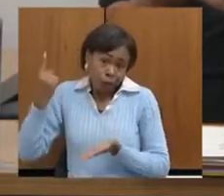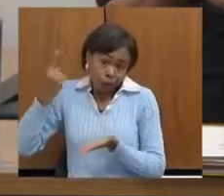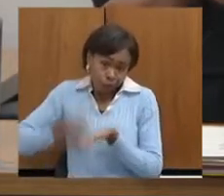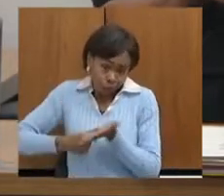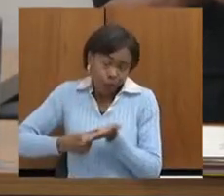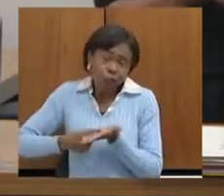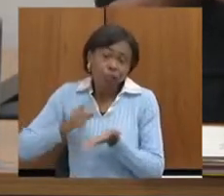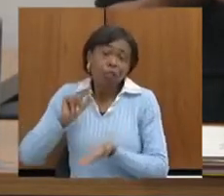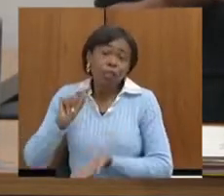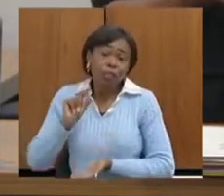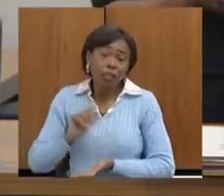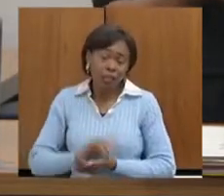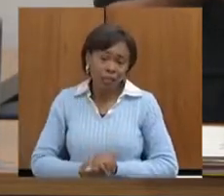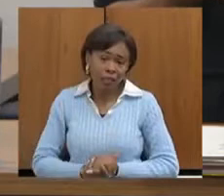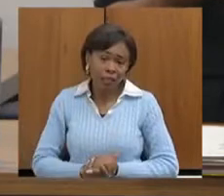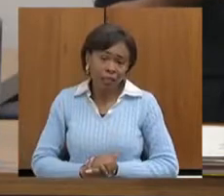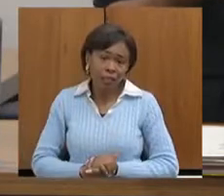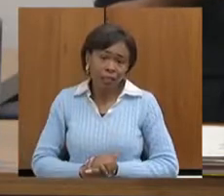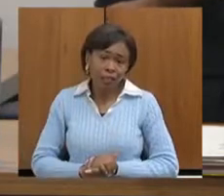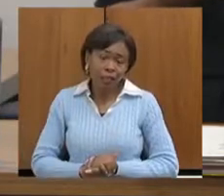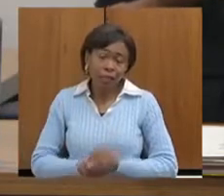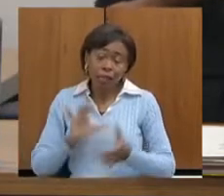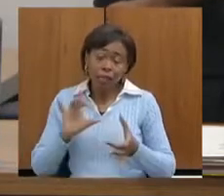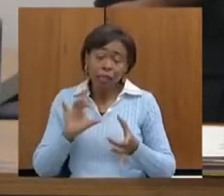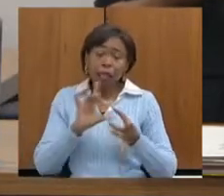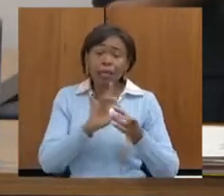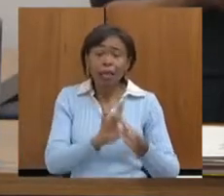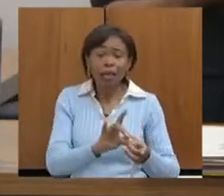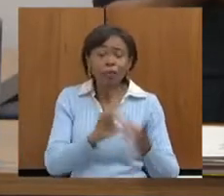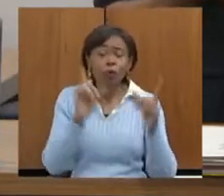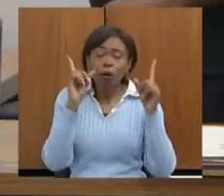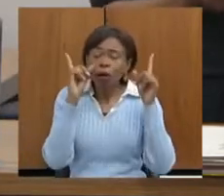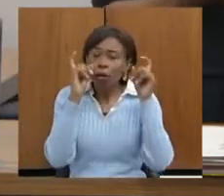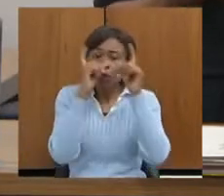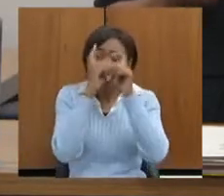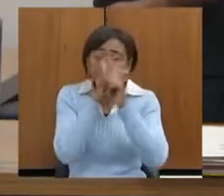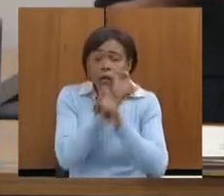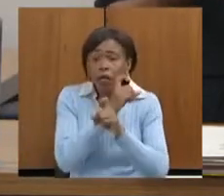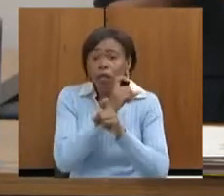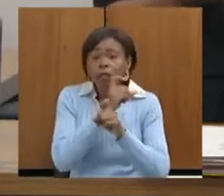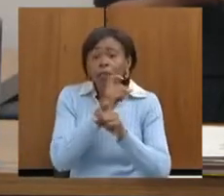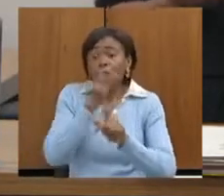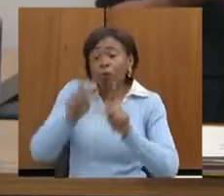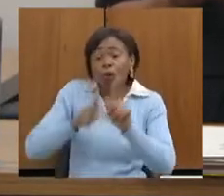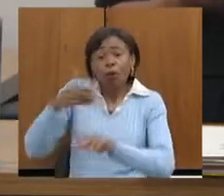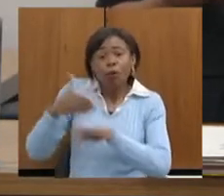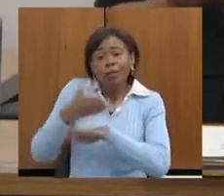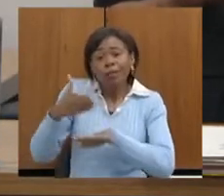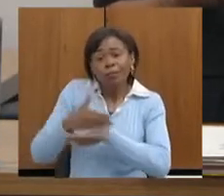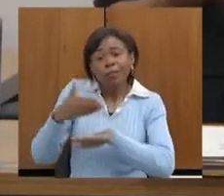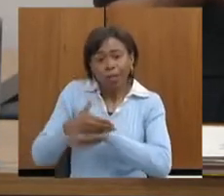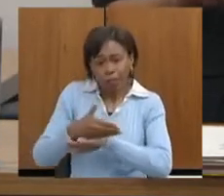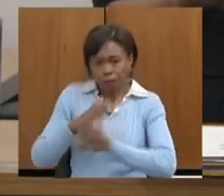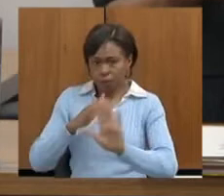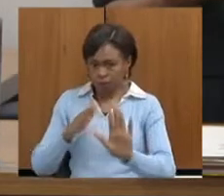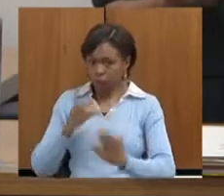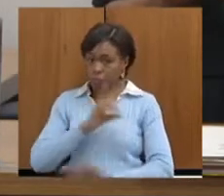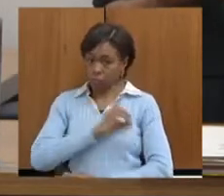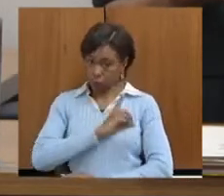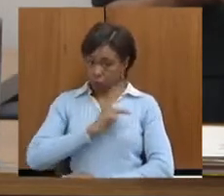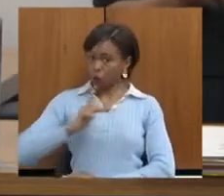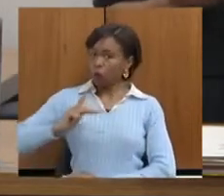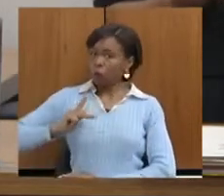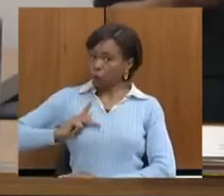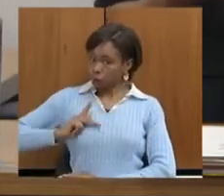com a dificuldade da participação EA que eu quero colocar que a Defensoria Pública